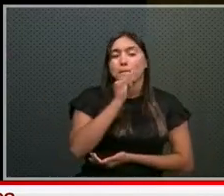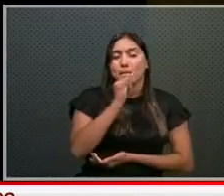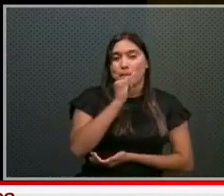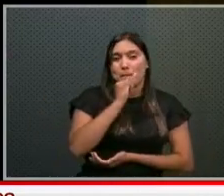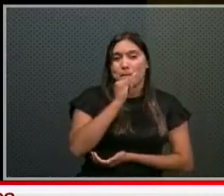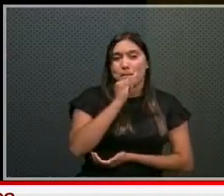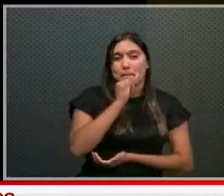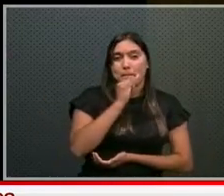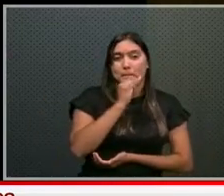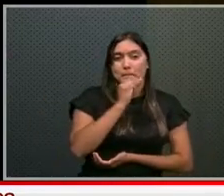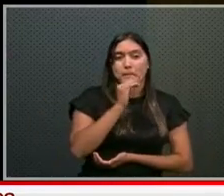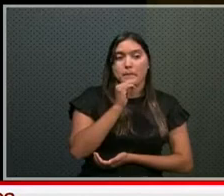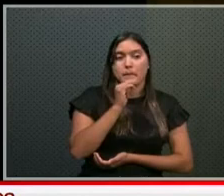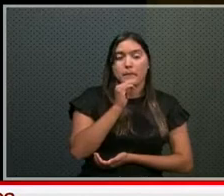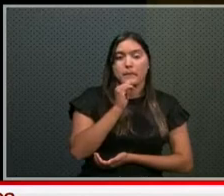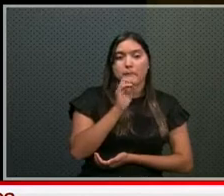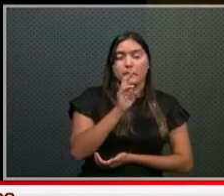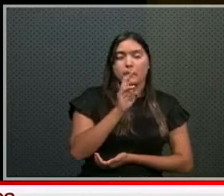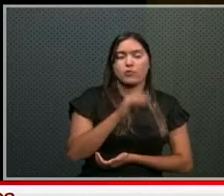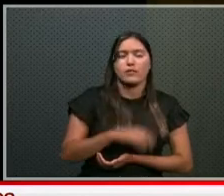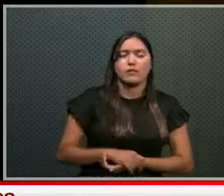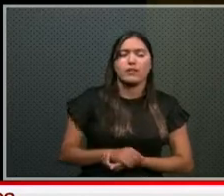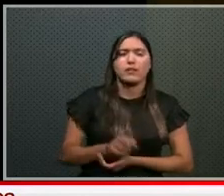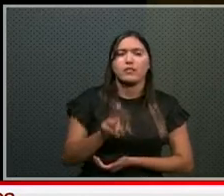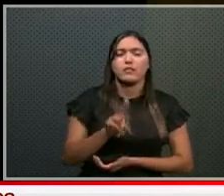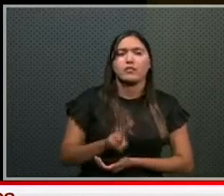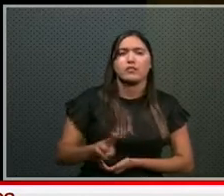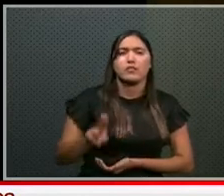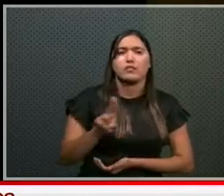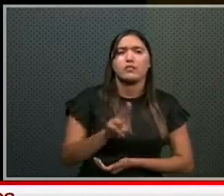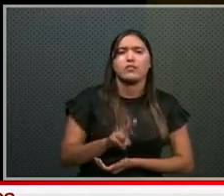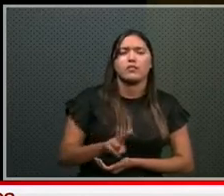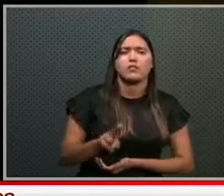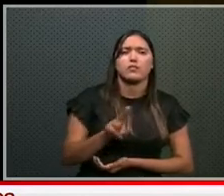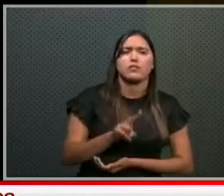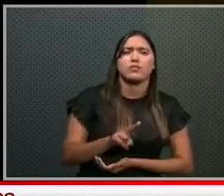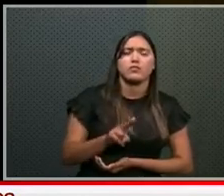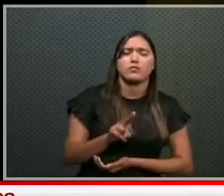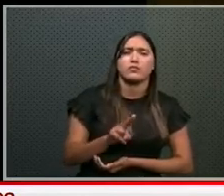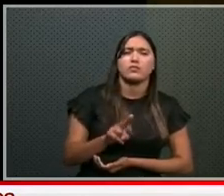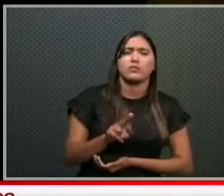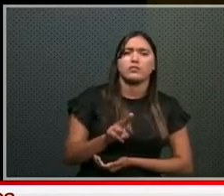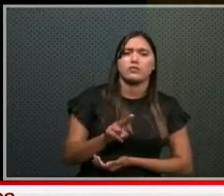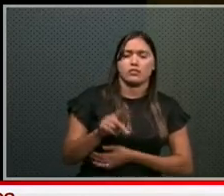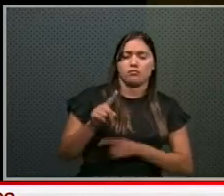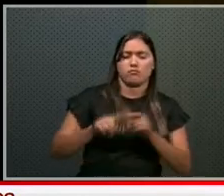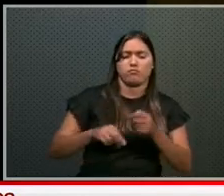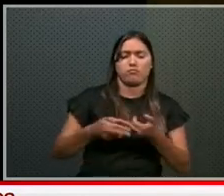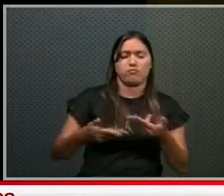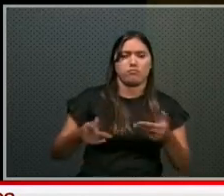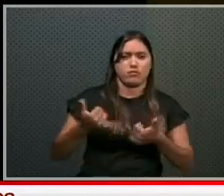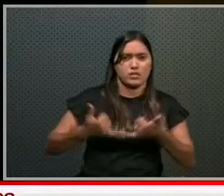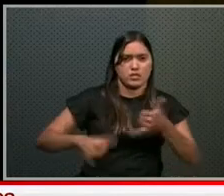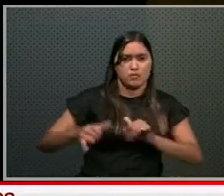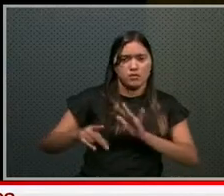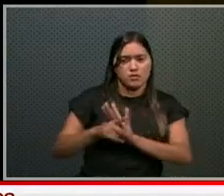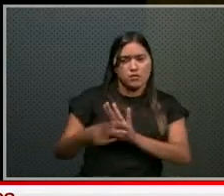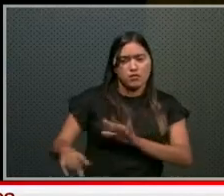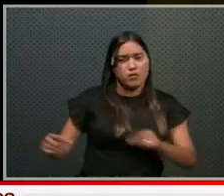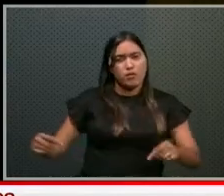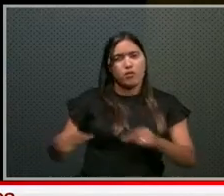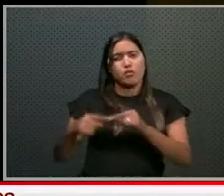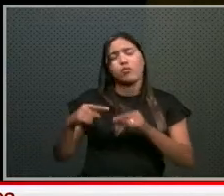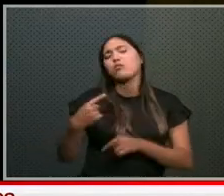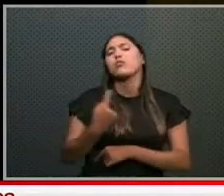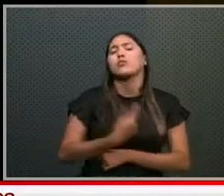o uso de forrageiras mais eficientes canso de escutar diariamente tem uma convicção chefe Bruno a gente